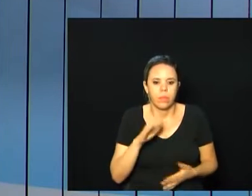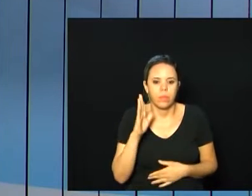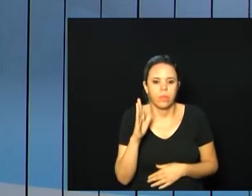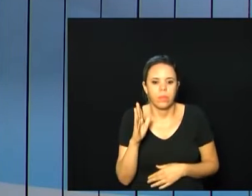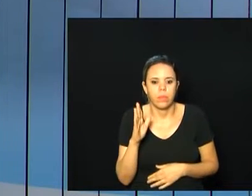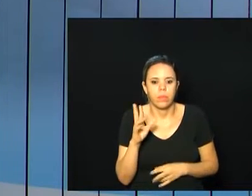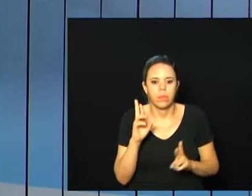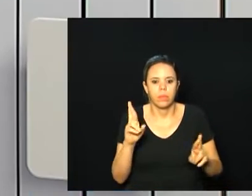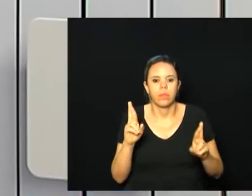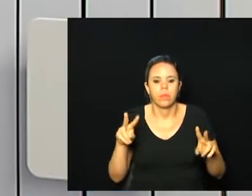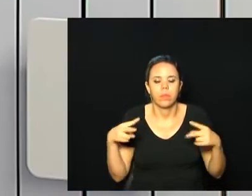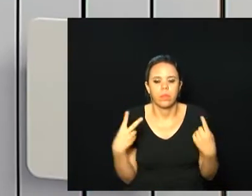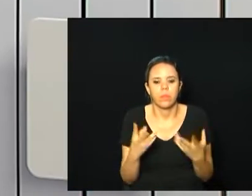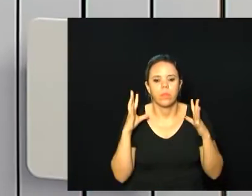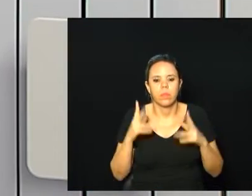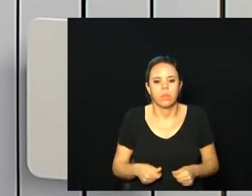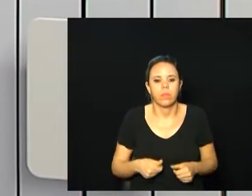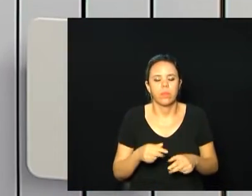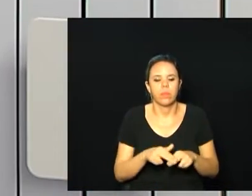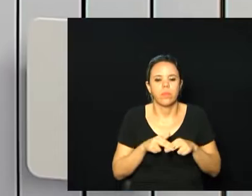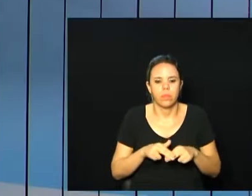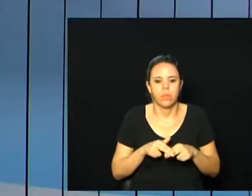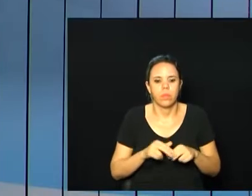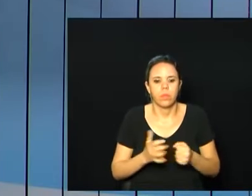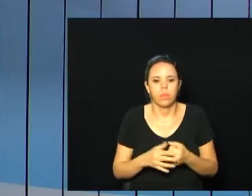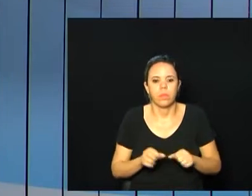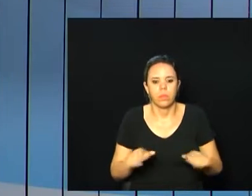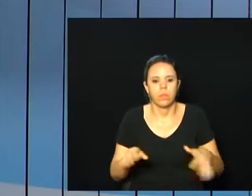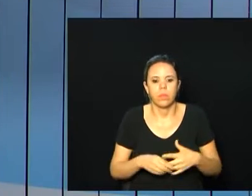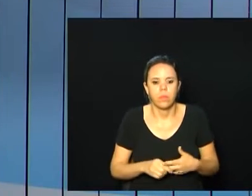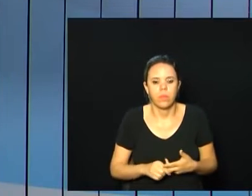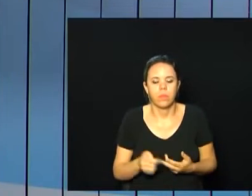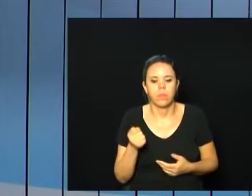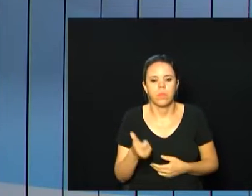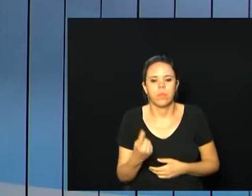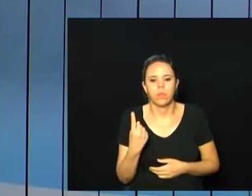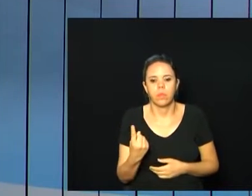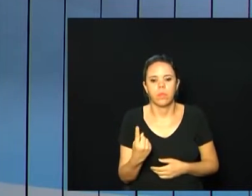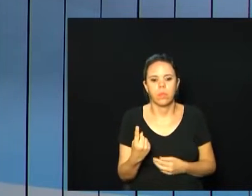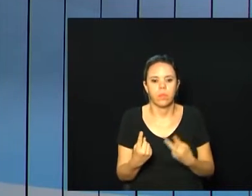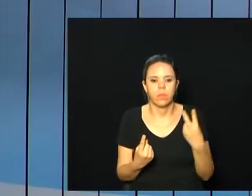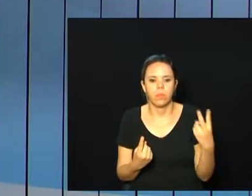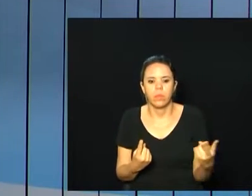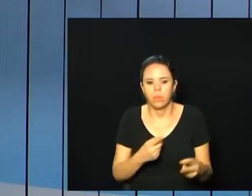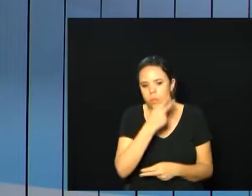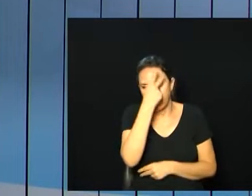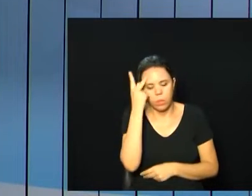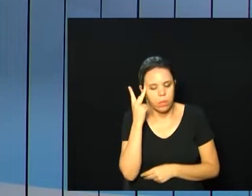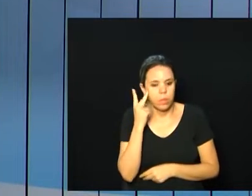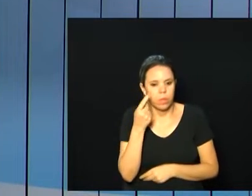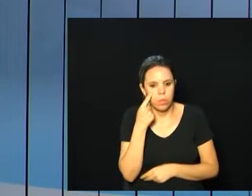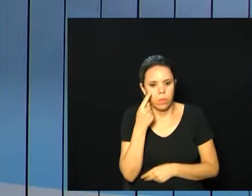maiores expectativas de higiene por causa da pandemia e quase uma em cada 2 pessoas, olha